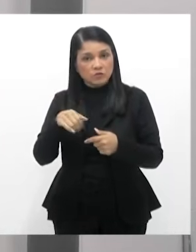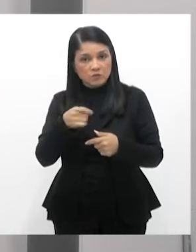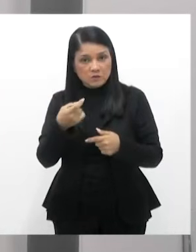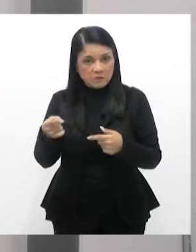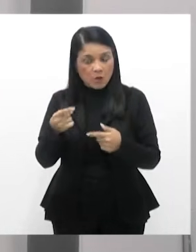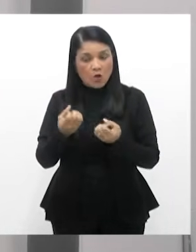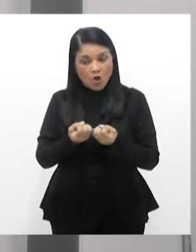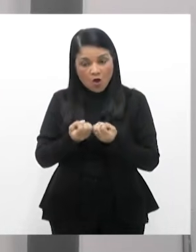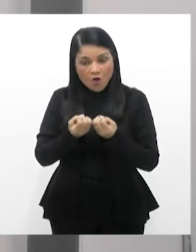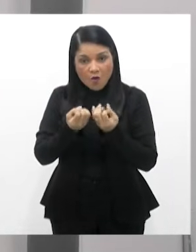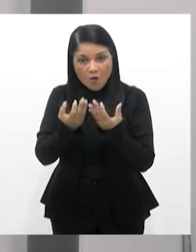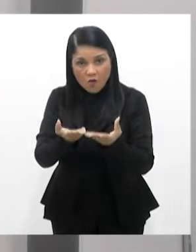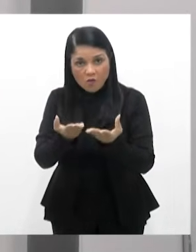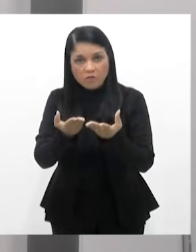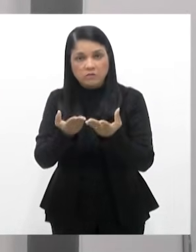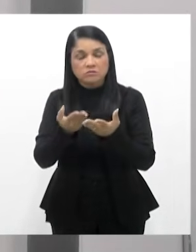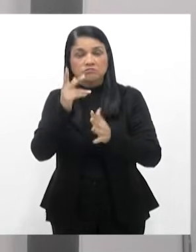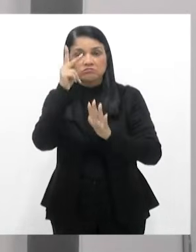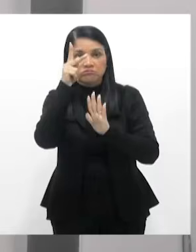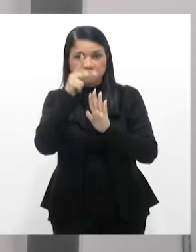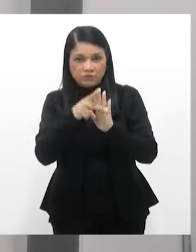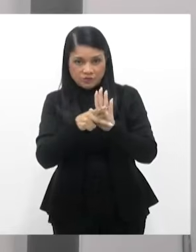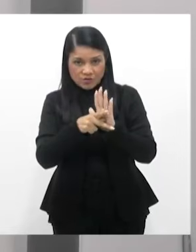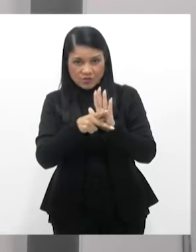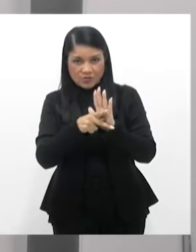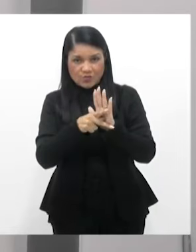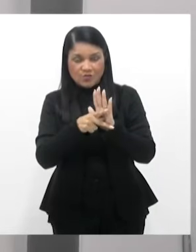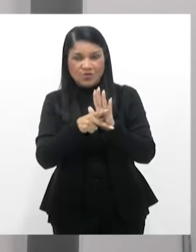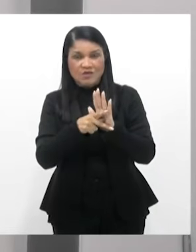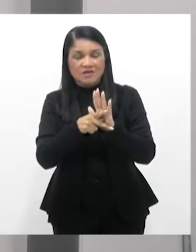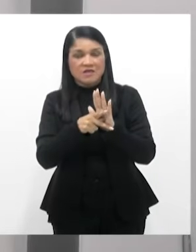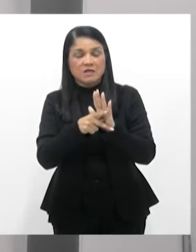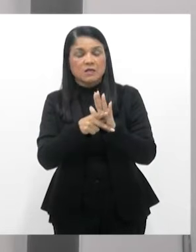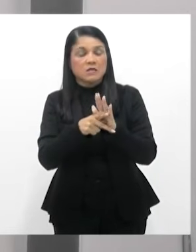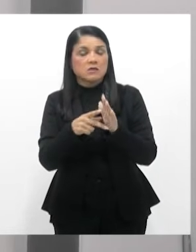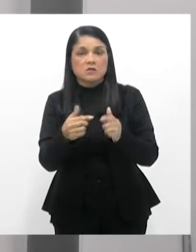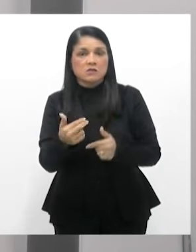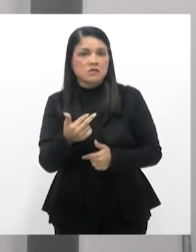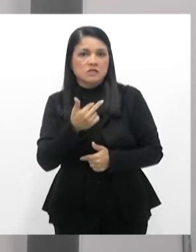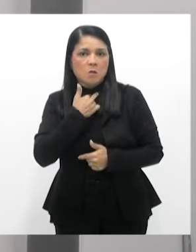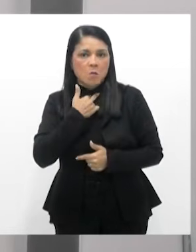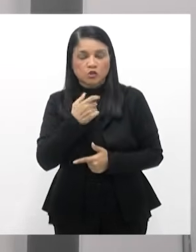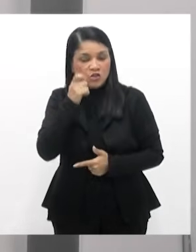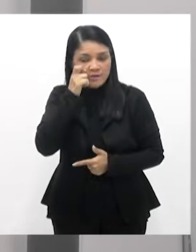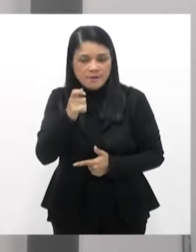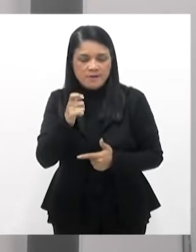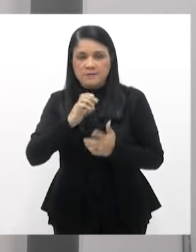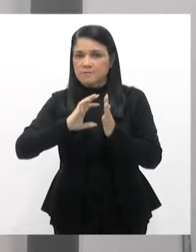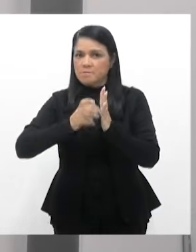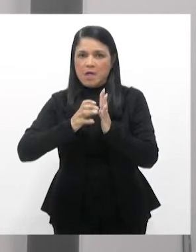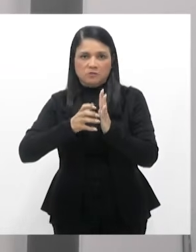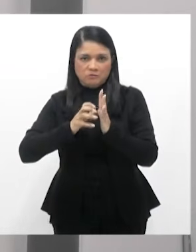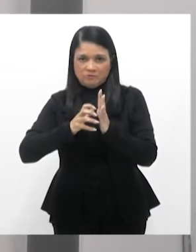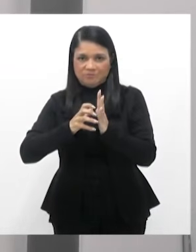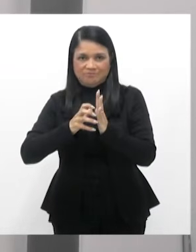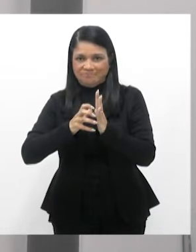dar e oferecer um projeto, em primeiro lugar, que não atenda a interesses partidários, que não atenda a